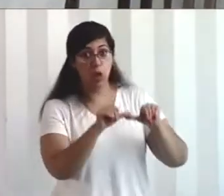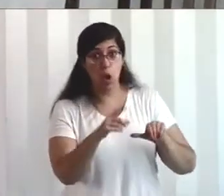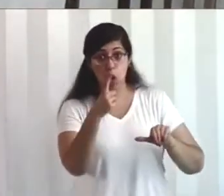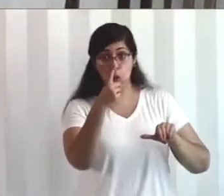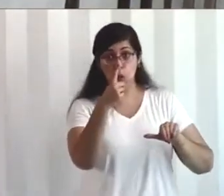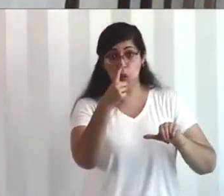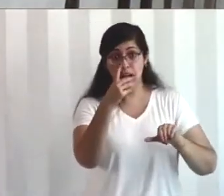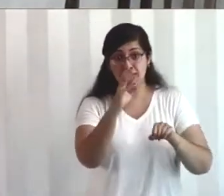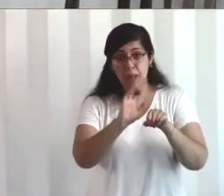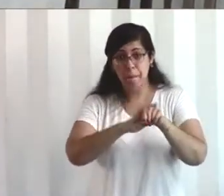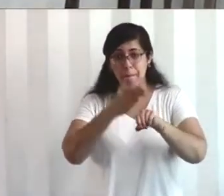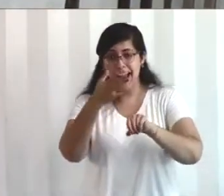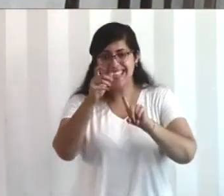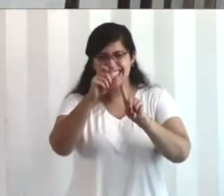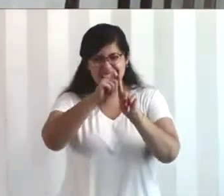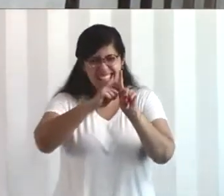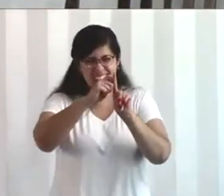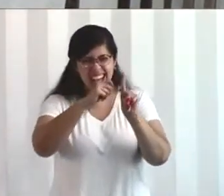de Deus.